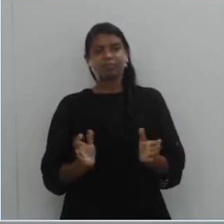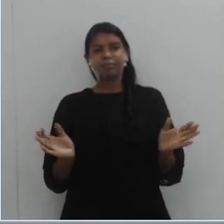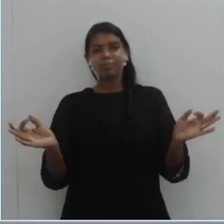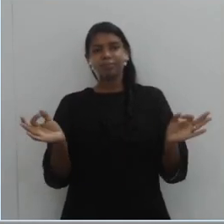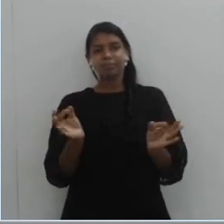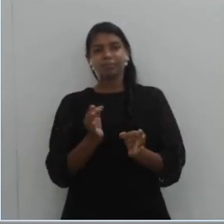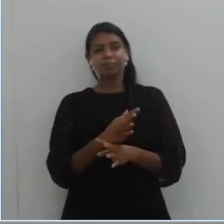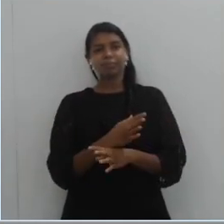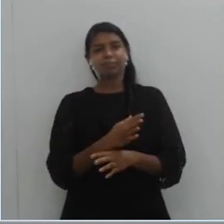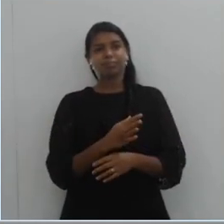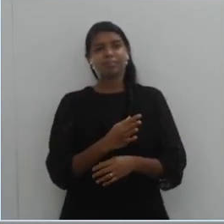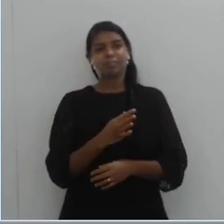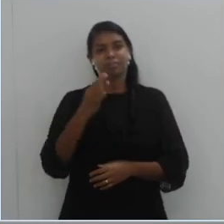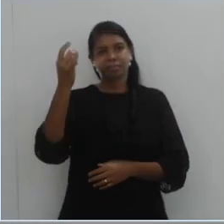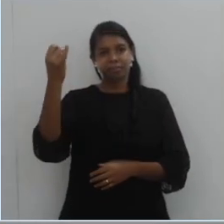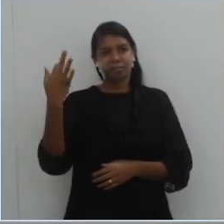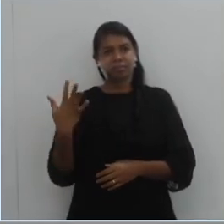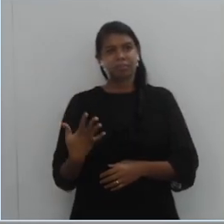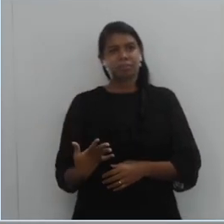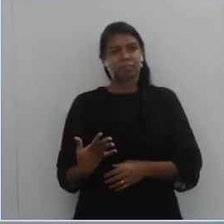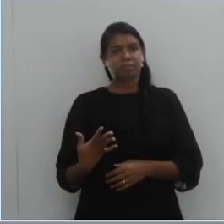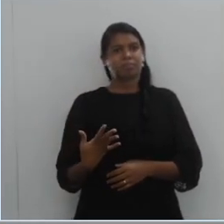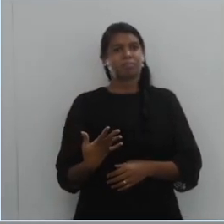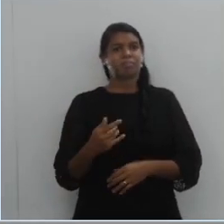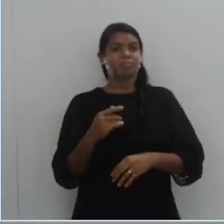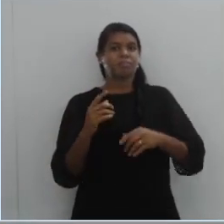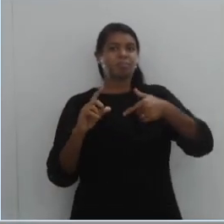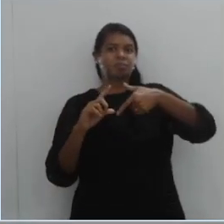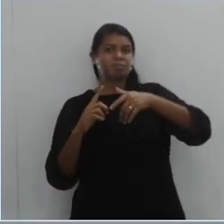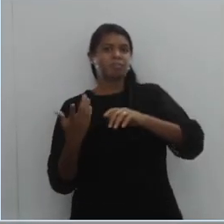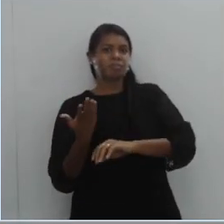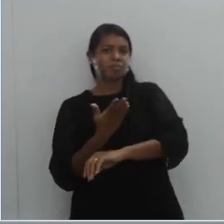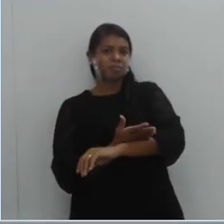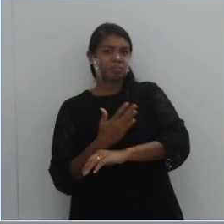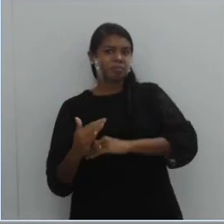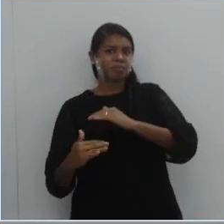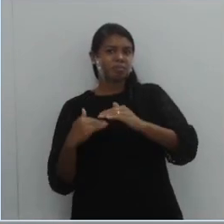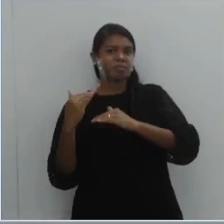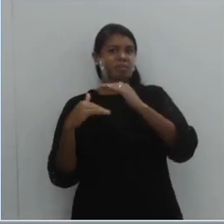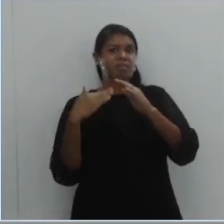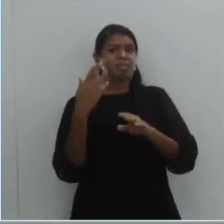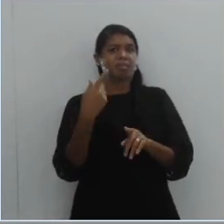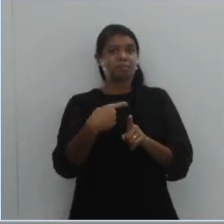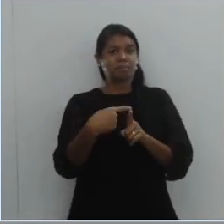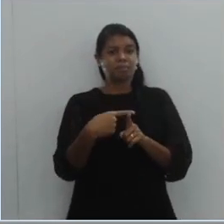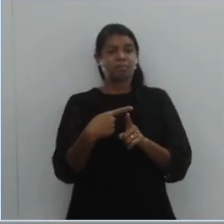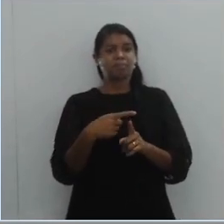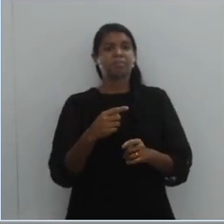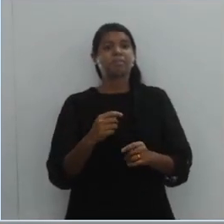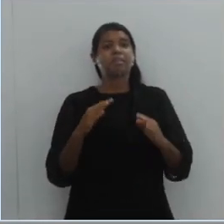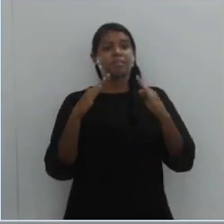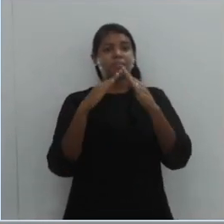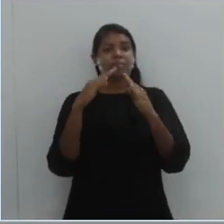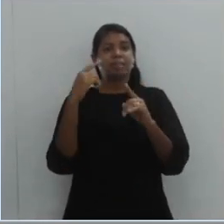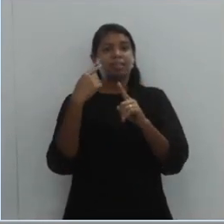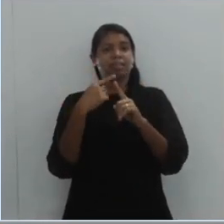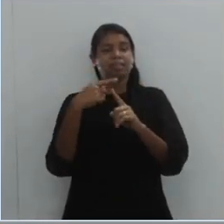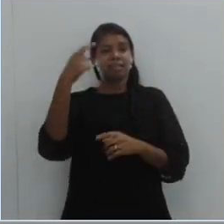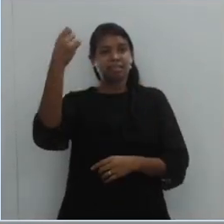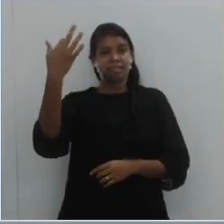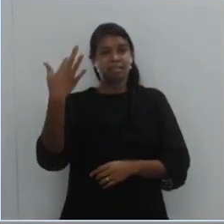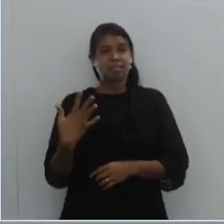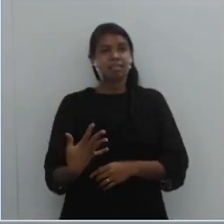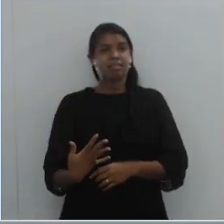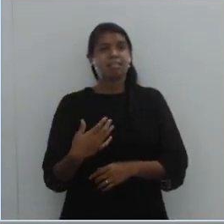que é que diz a Idade Média? A procriação. Por quê? Porque a igreja dizia o seguinte: